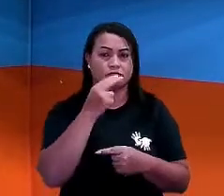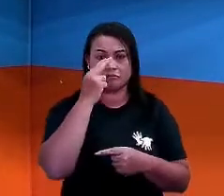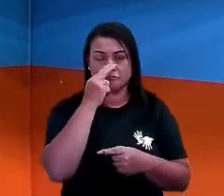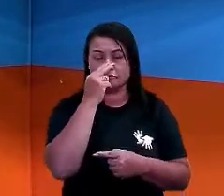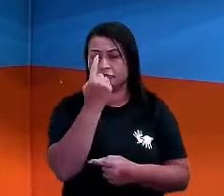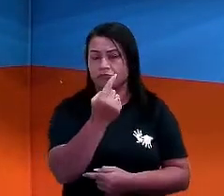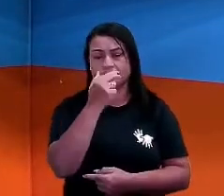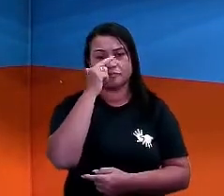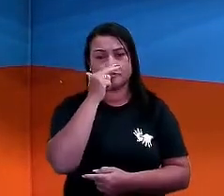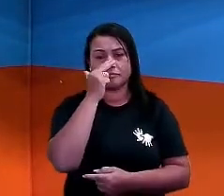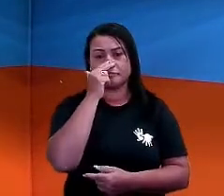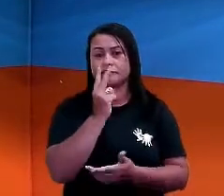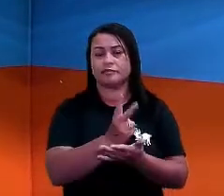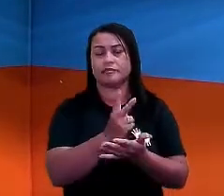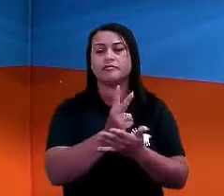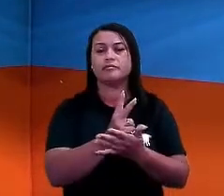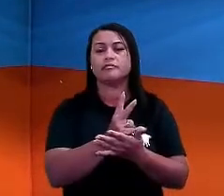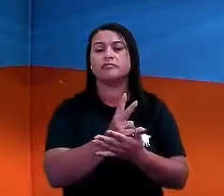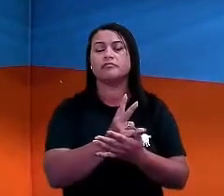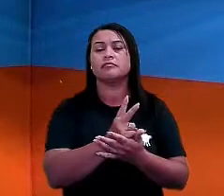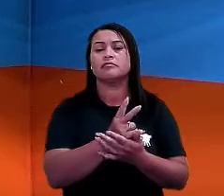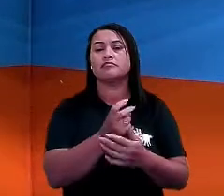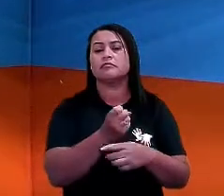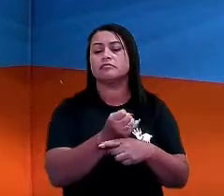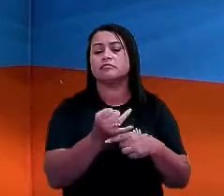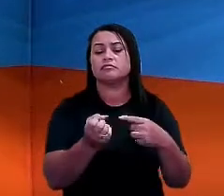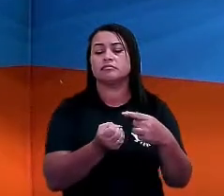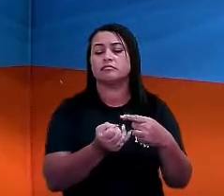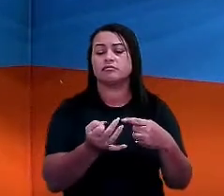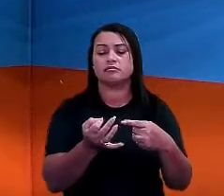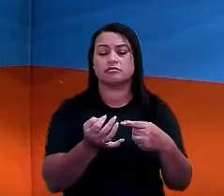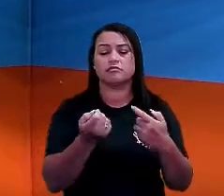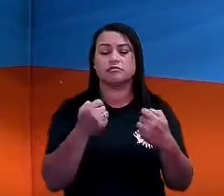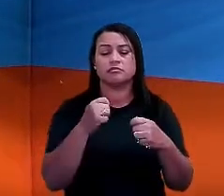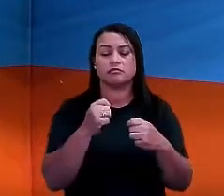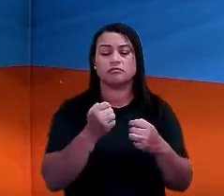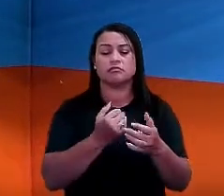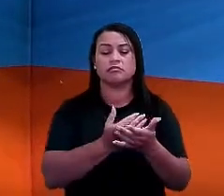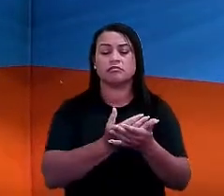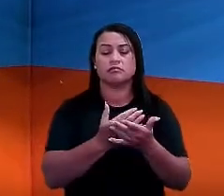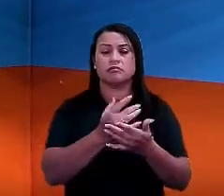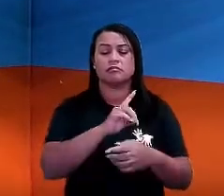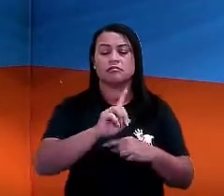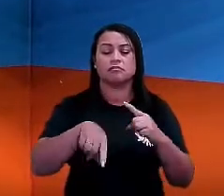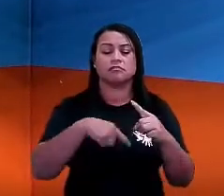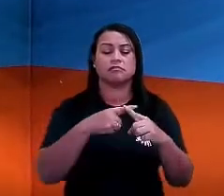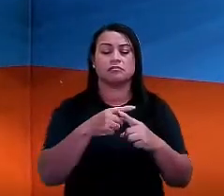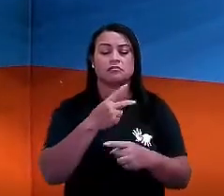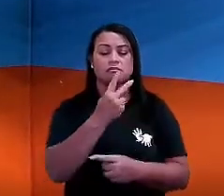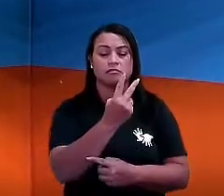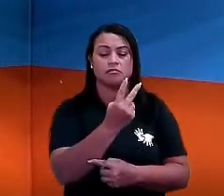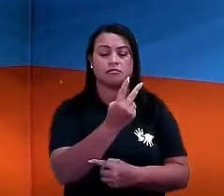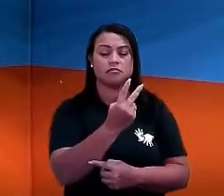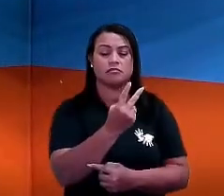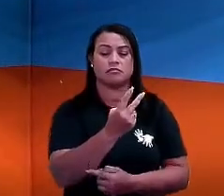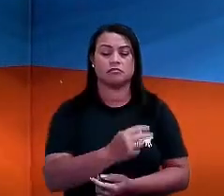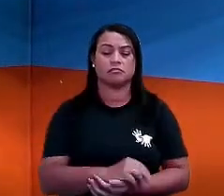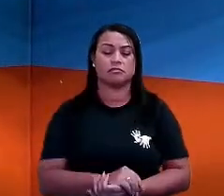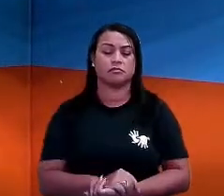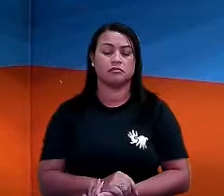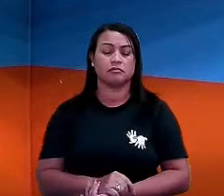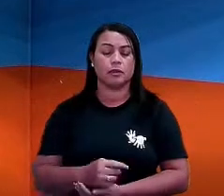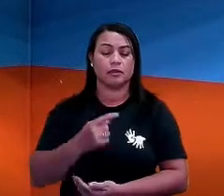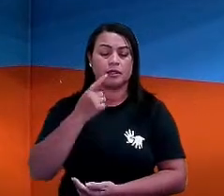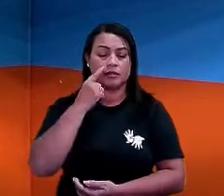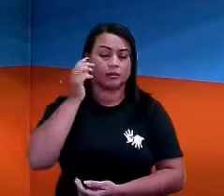dá ele mesmo, né? Então, a fração não andaria. Então, aí a gente precisa começar multiplicando pelo 2. Então,